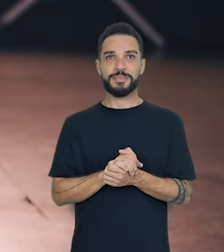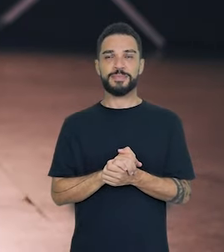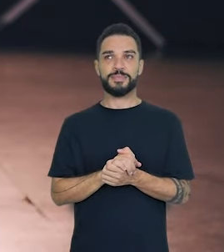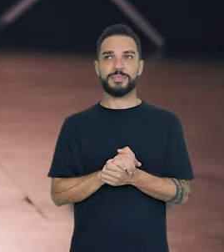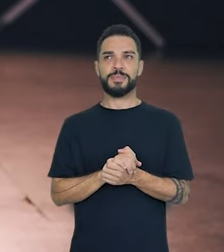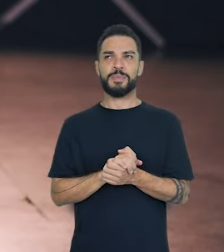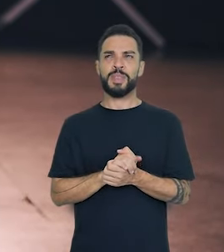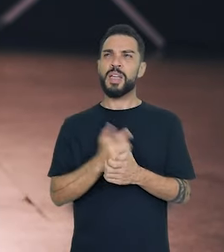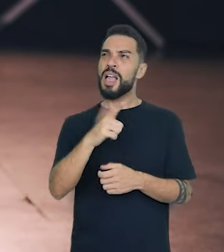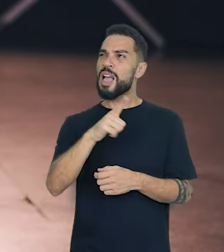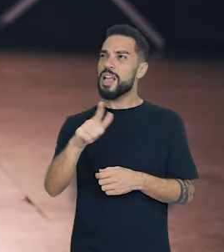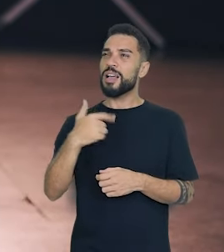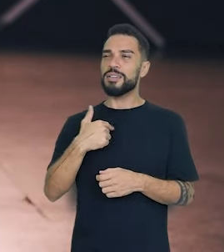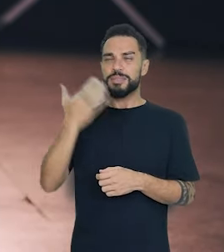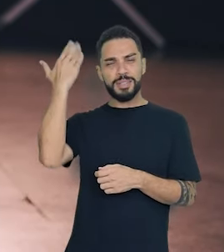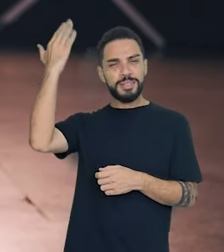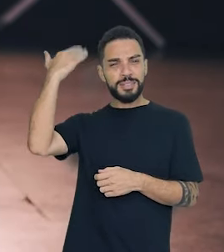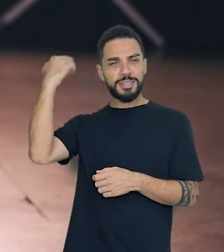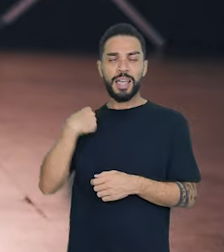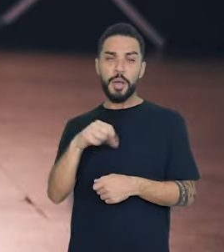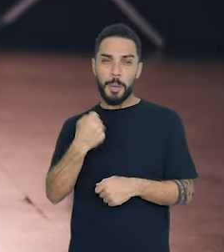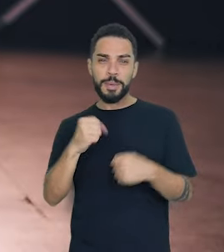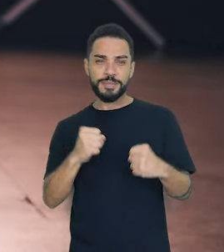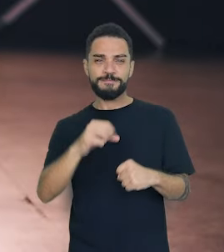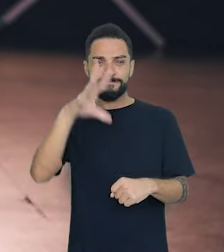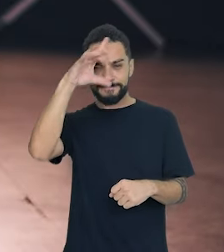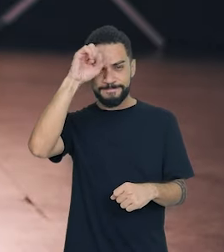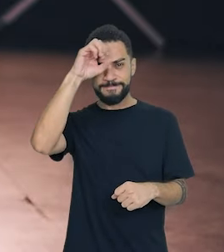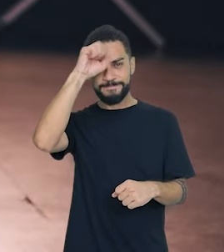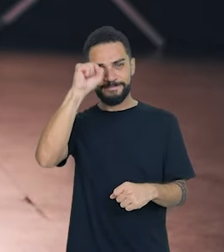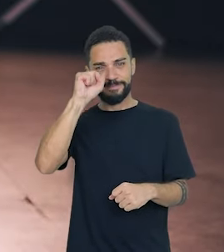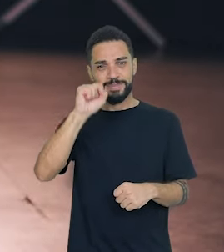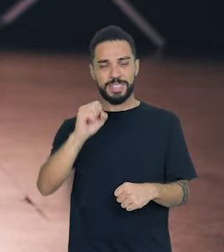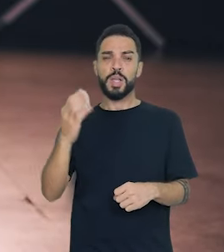Eu não tive isso que eles tiveram, tipo Irineu só.